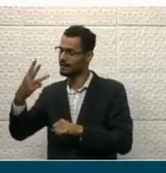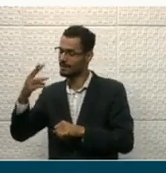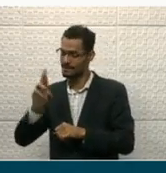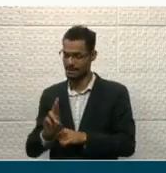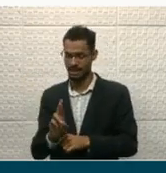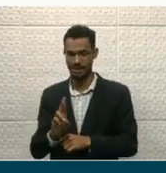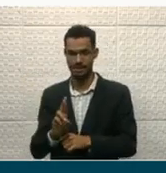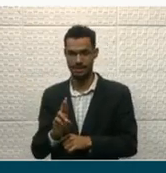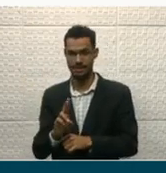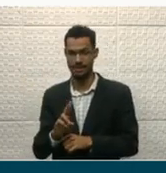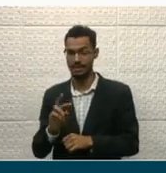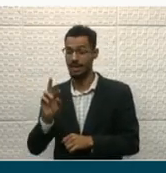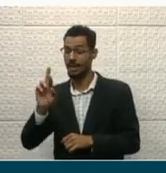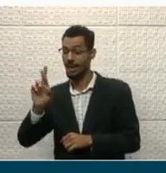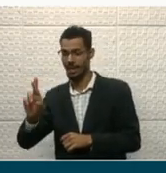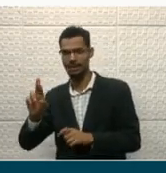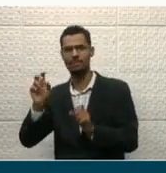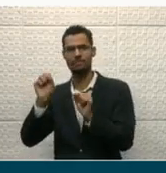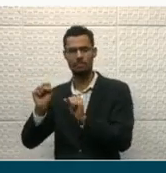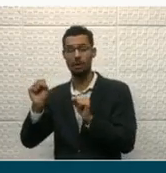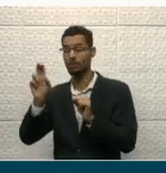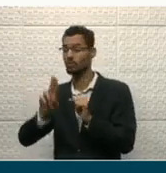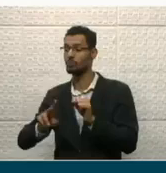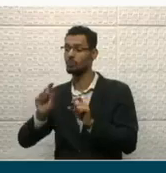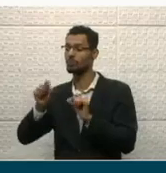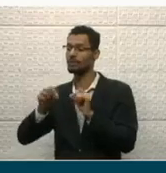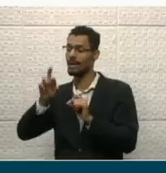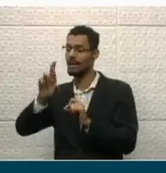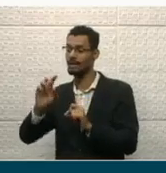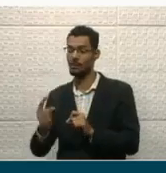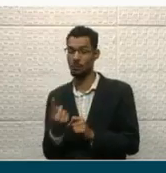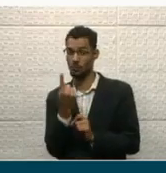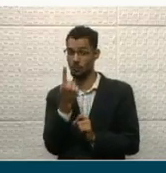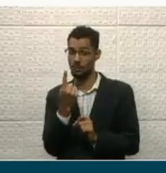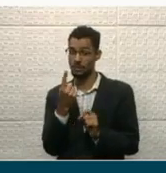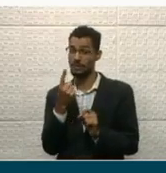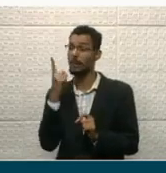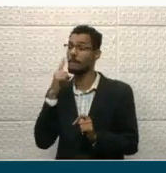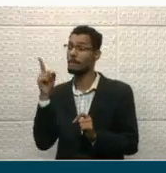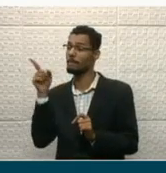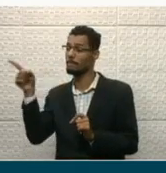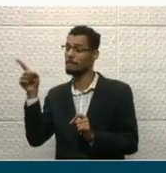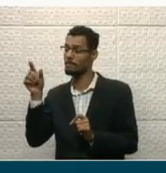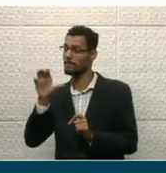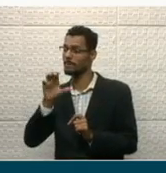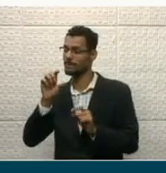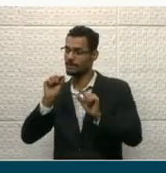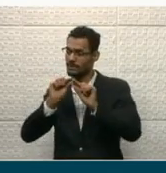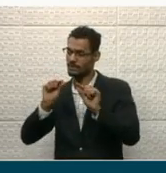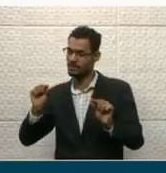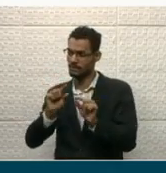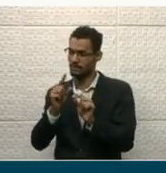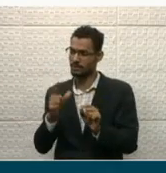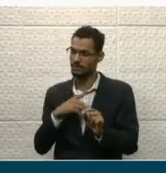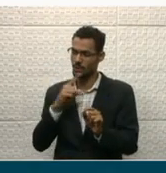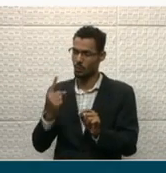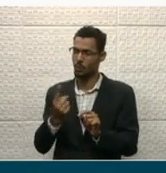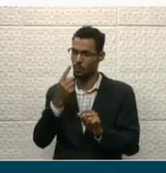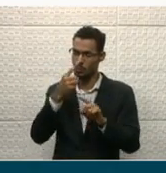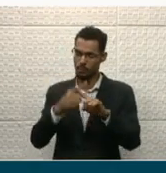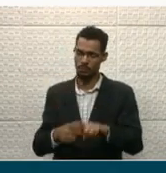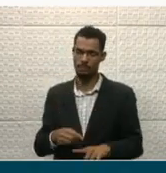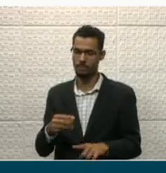R, o R eu posso interpretar como R1. O tamanho da matriz canônica será 1 por